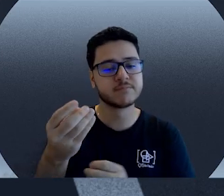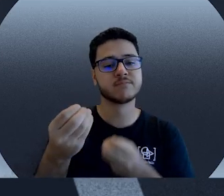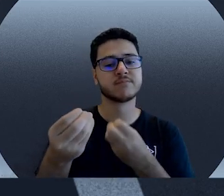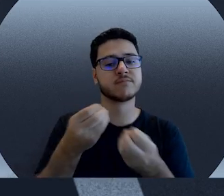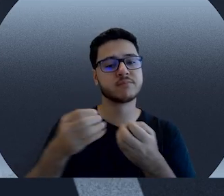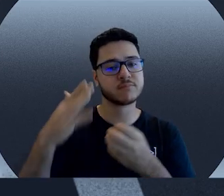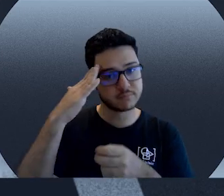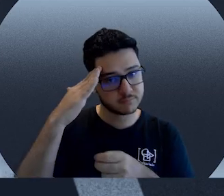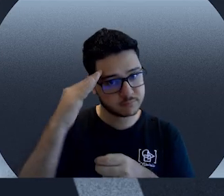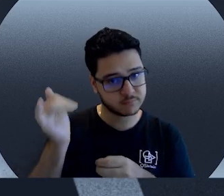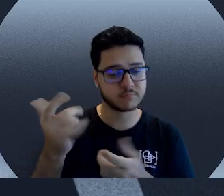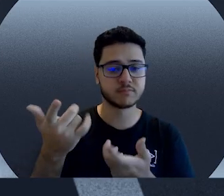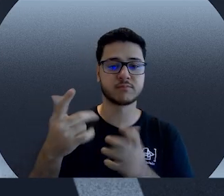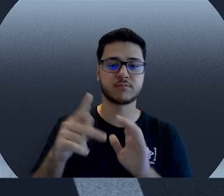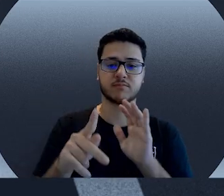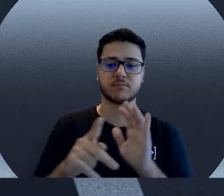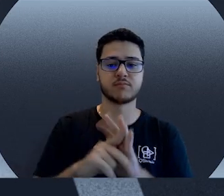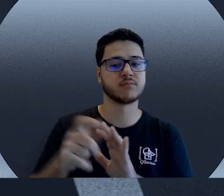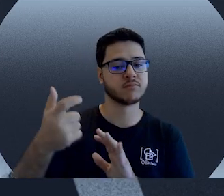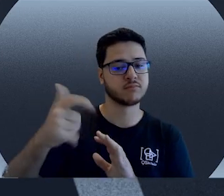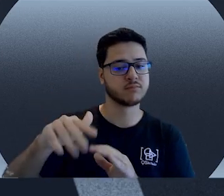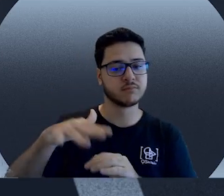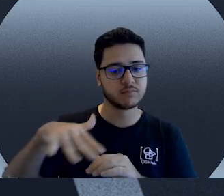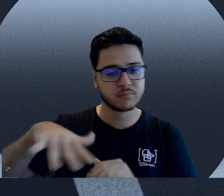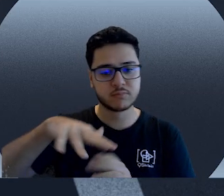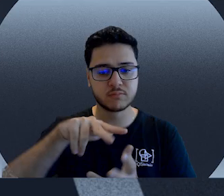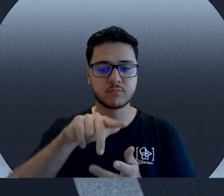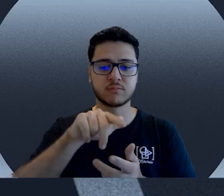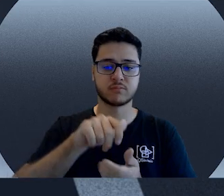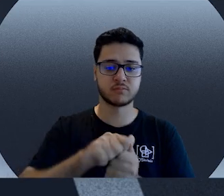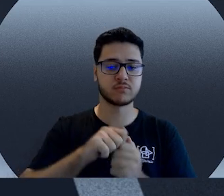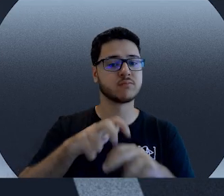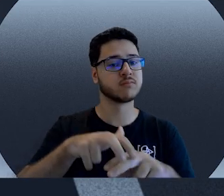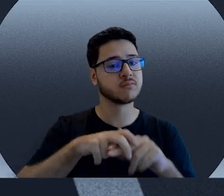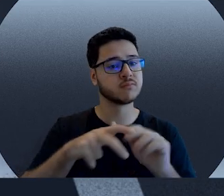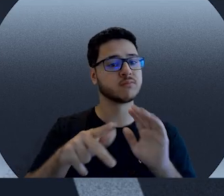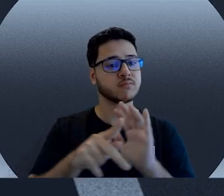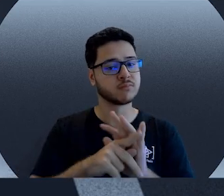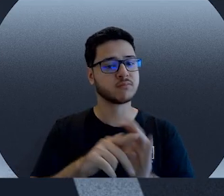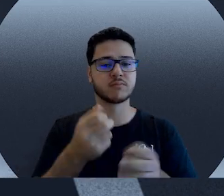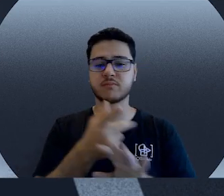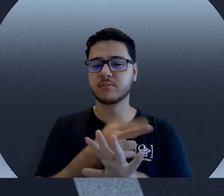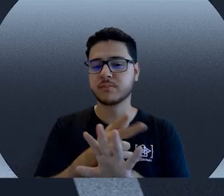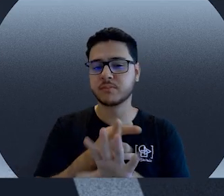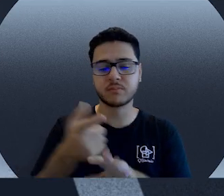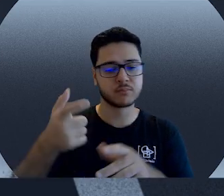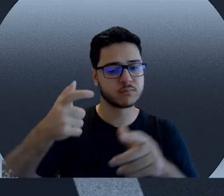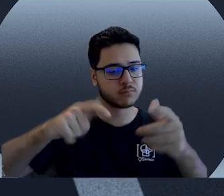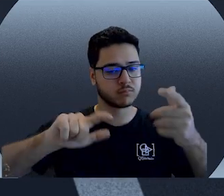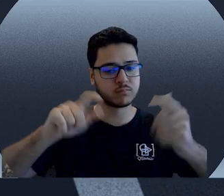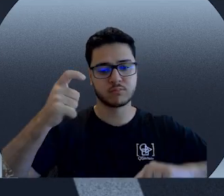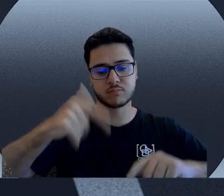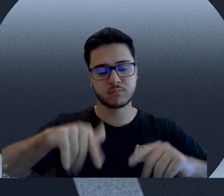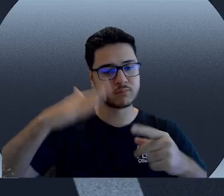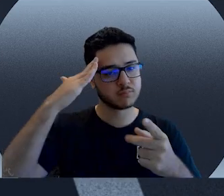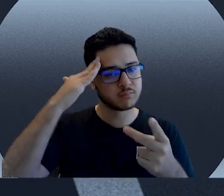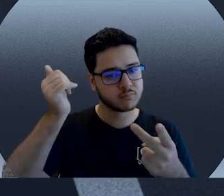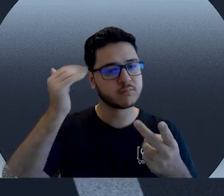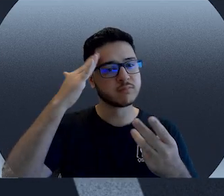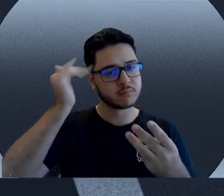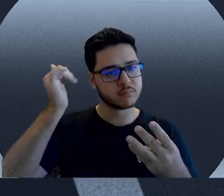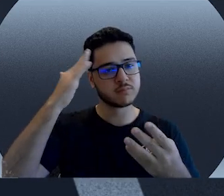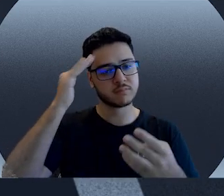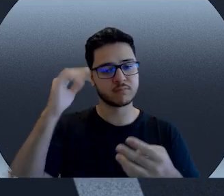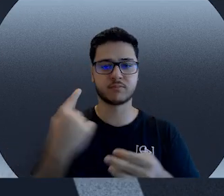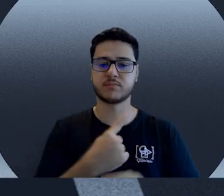saberes ocidentais, né, e modernos, em função dos inúmeros outros saberes que existem e que